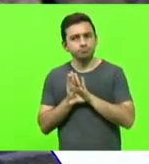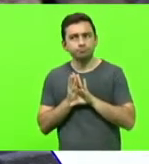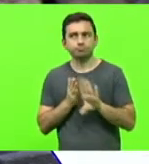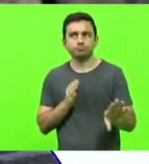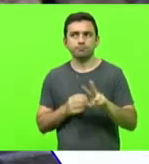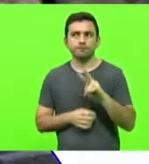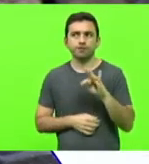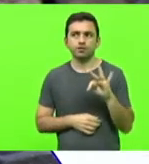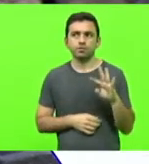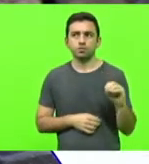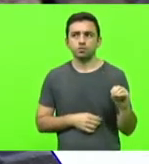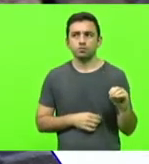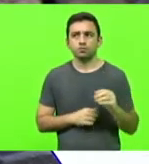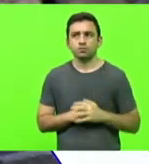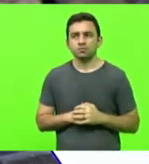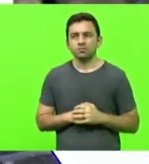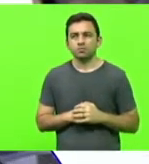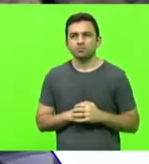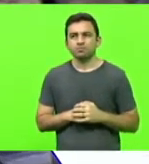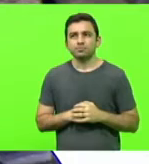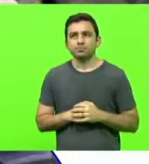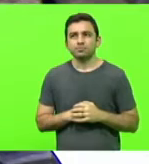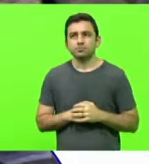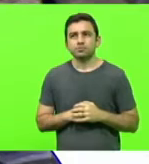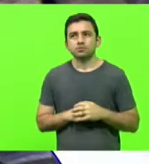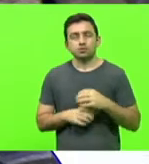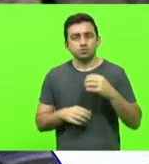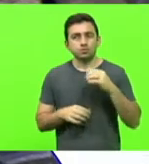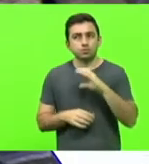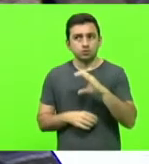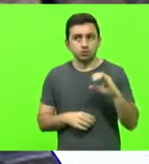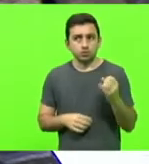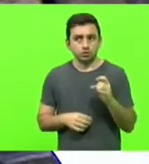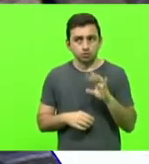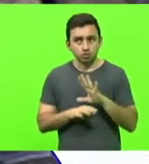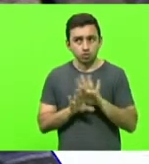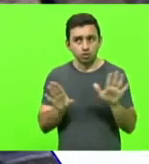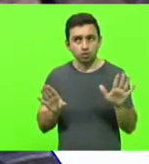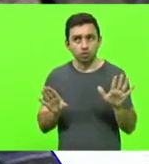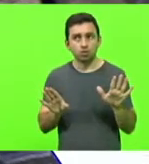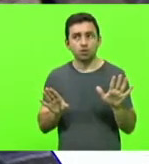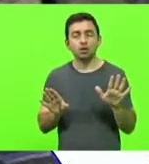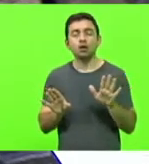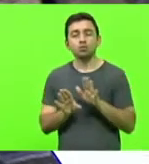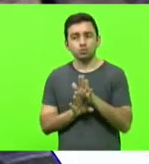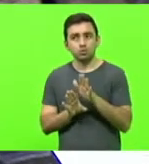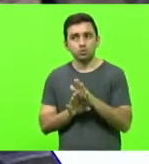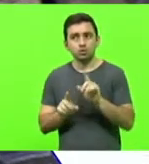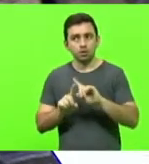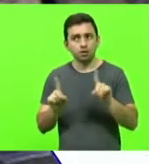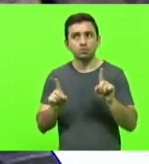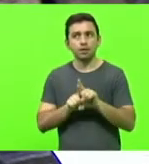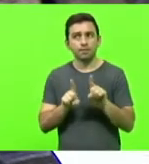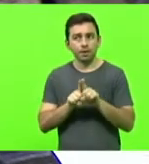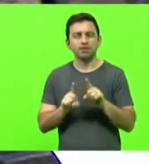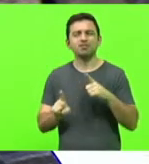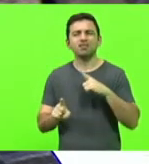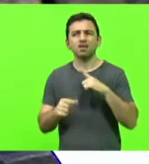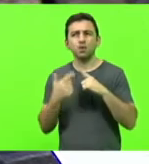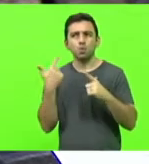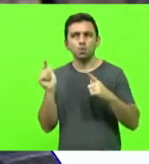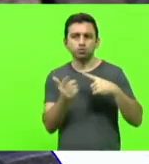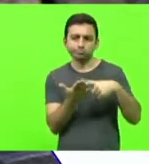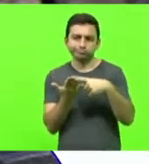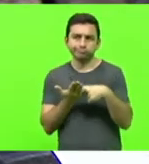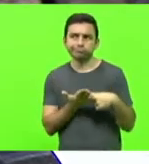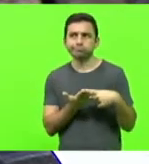veto. Assim, e não apenas a Comissão de Constituição e Justiça orientou dessa forma, como eu tenho aqui em minhas mãos diversos acórdãos,